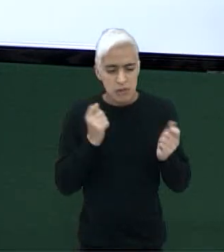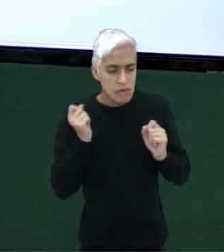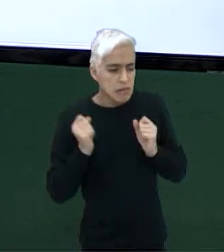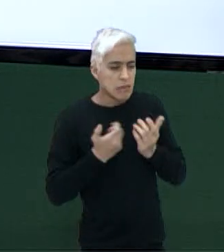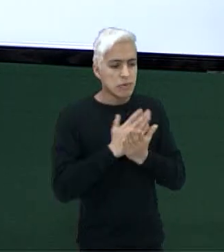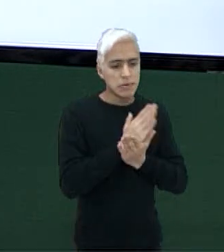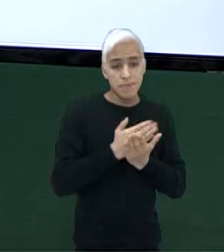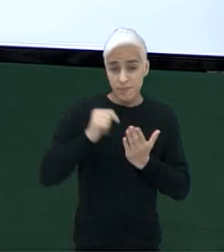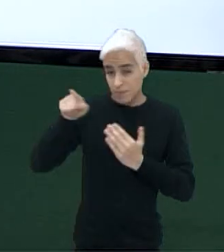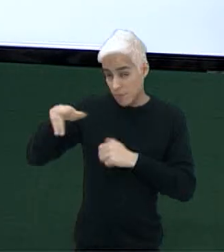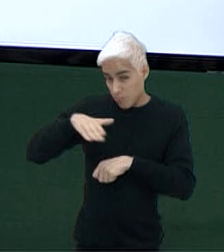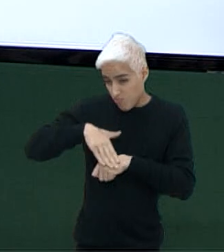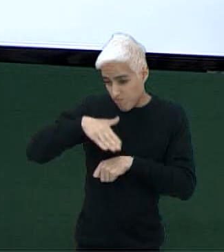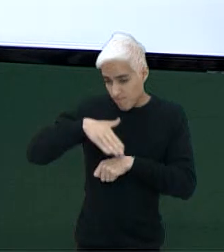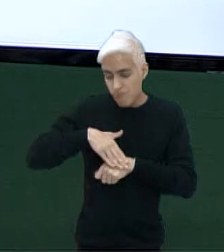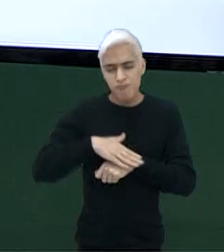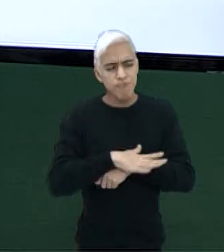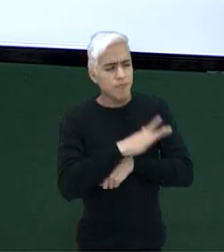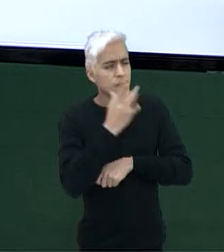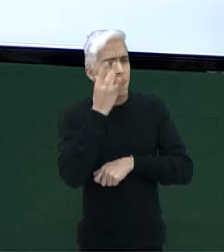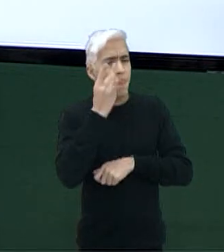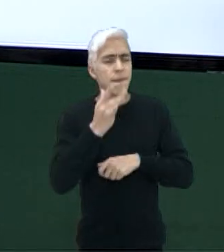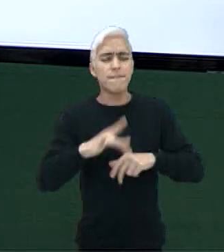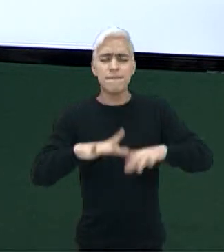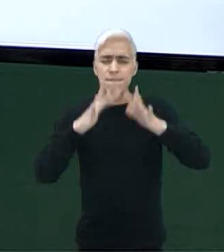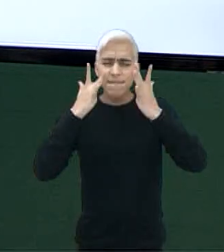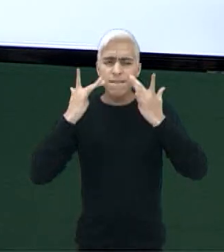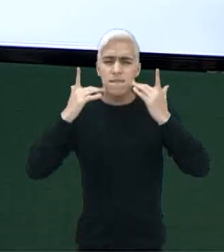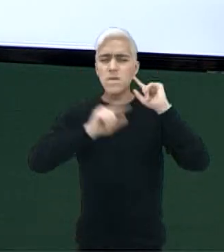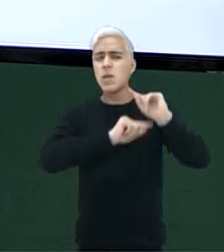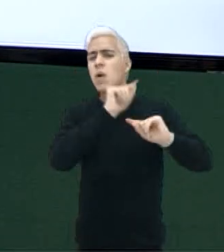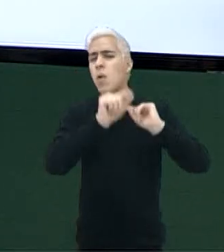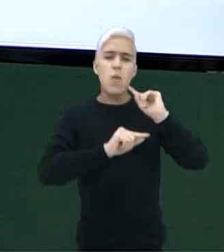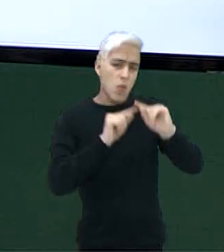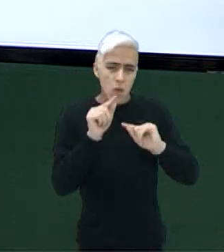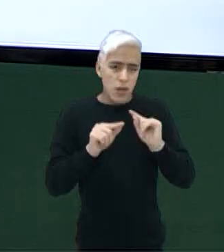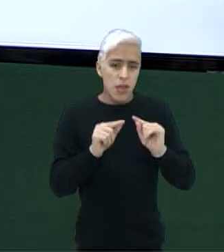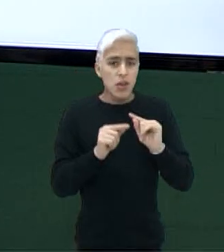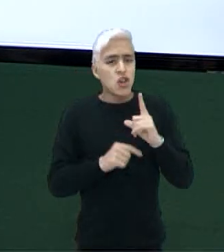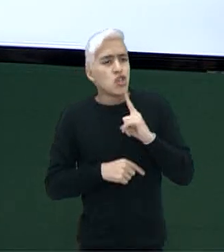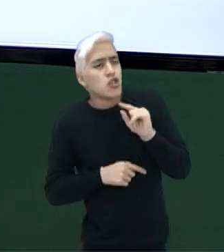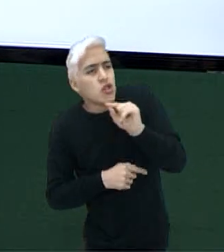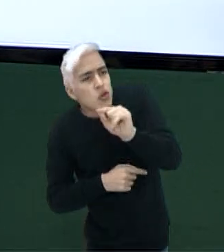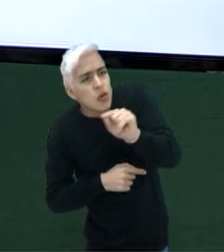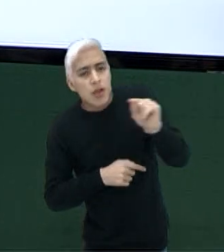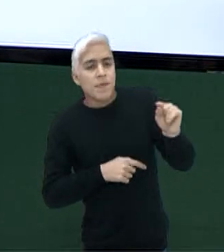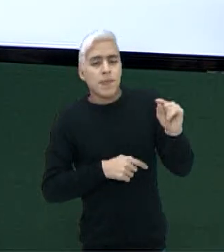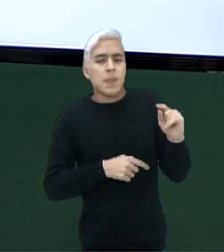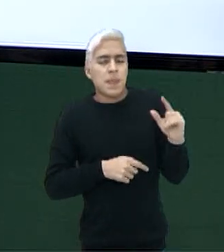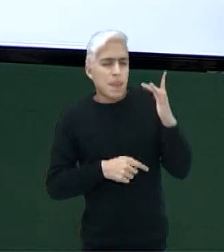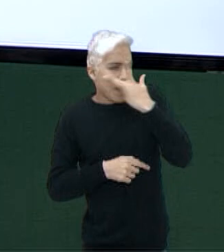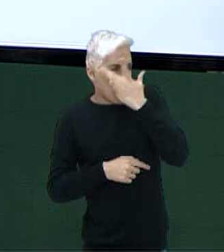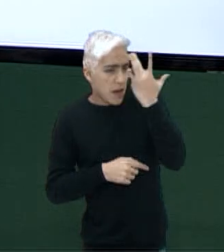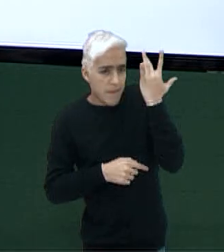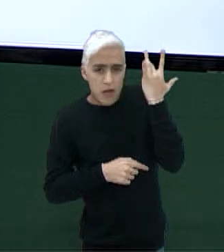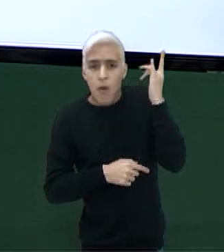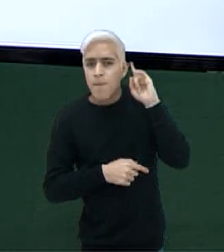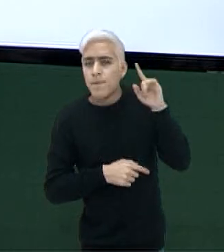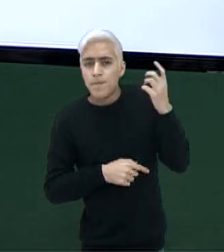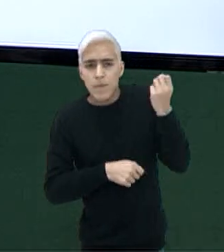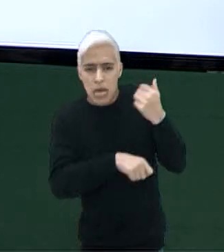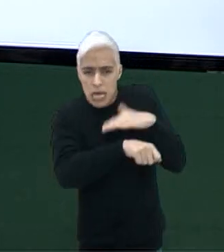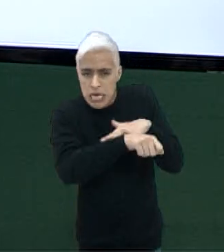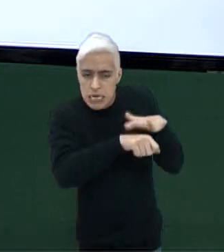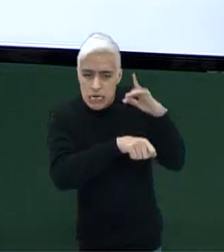né? Quando ele se presenciou uma peça em que ele tinha ali pessoas brancas,